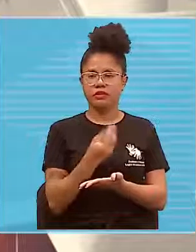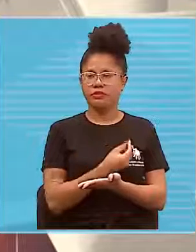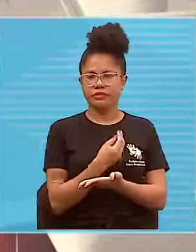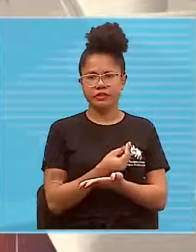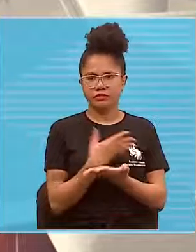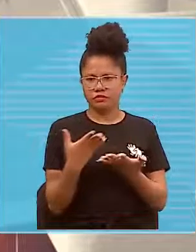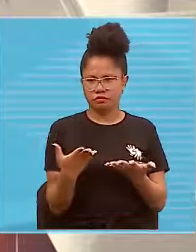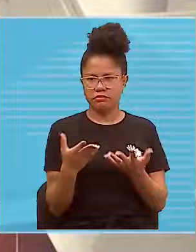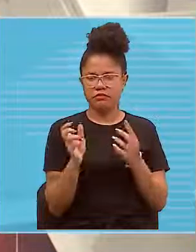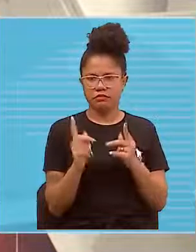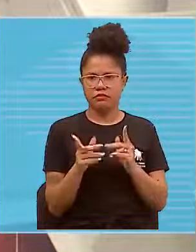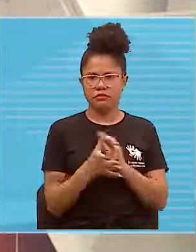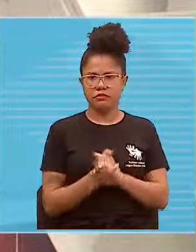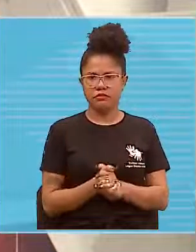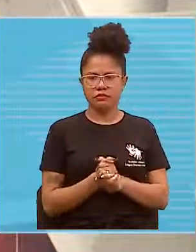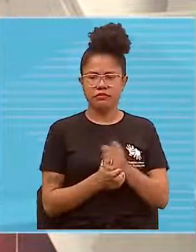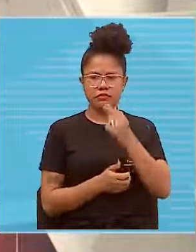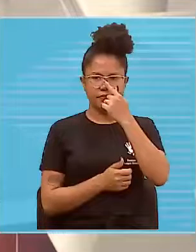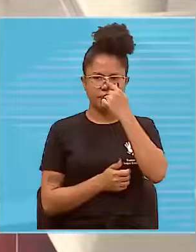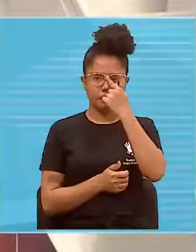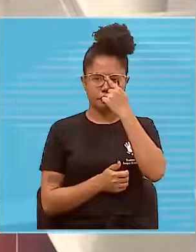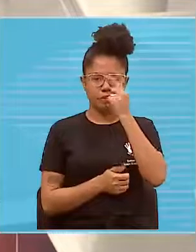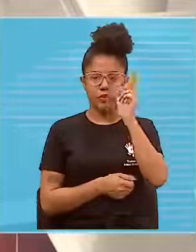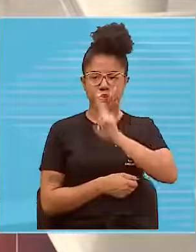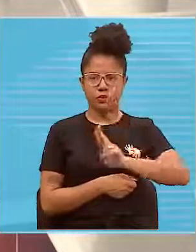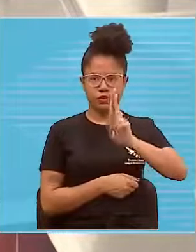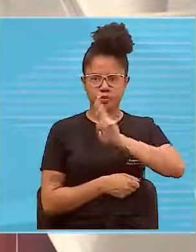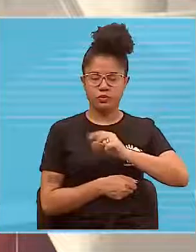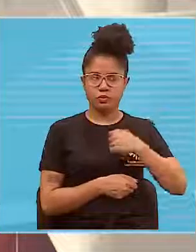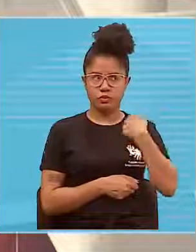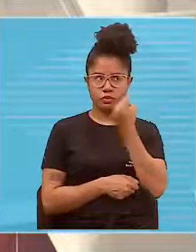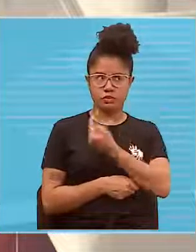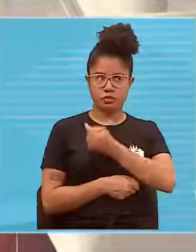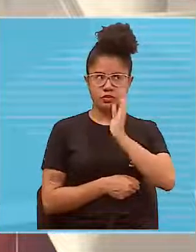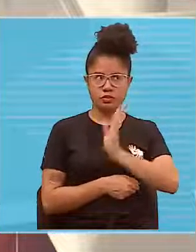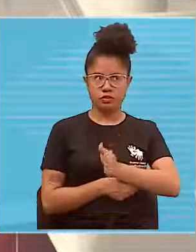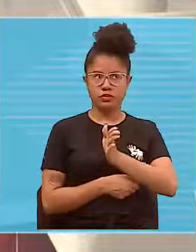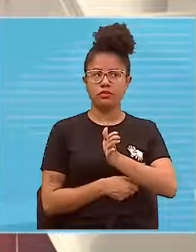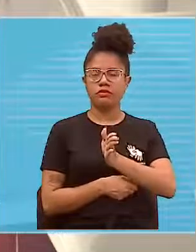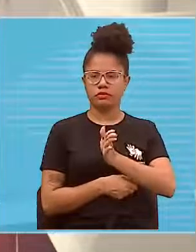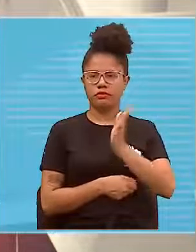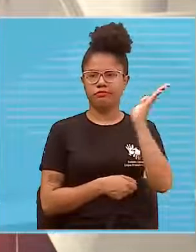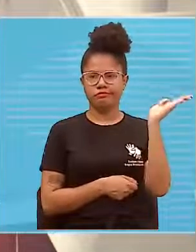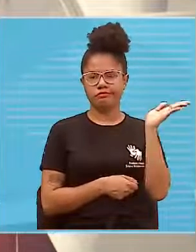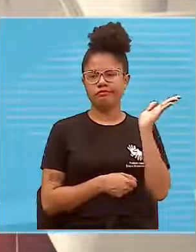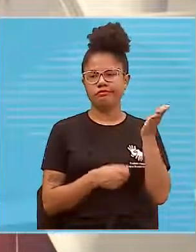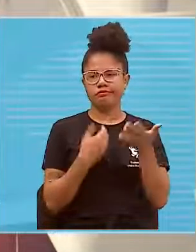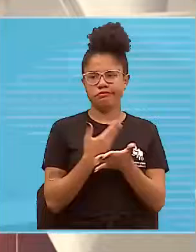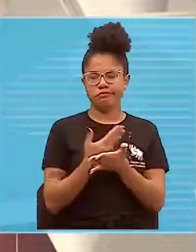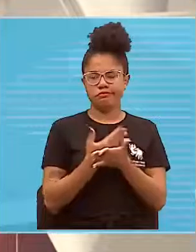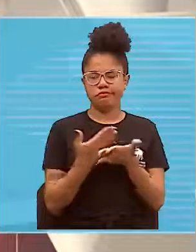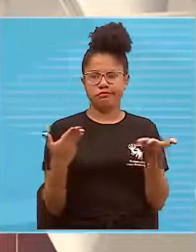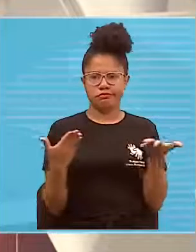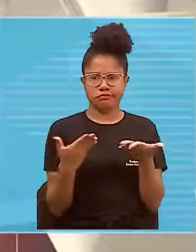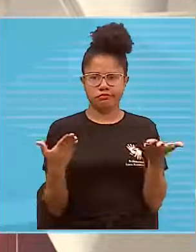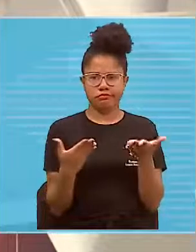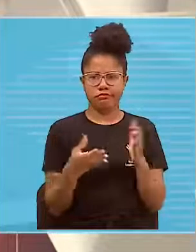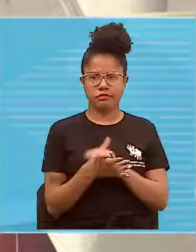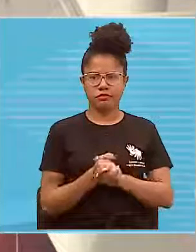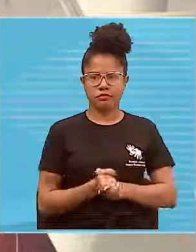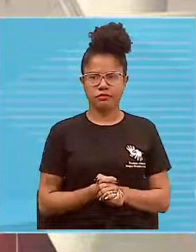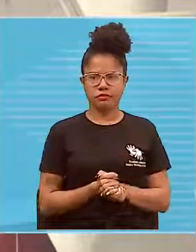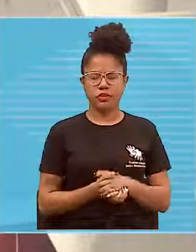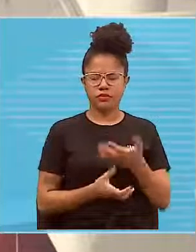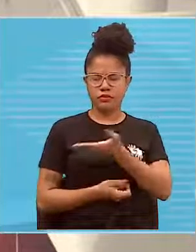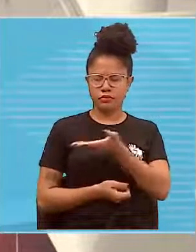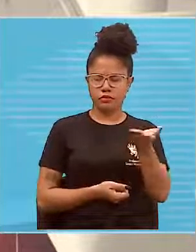de dados se usa muito o que nós vamos ver aqui em sala. O que nós vamos ver nessa aula de hoje.